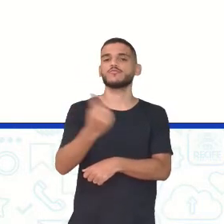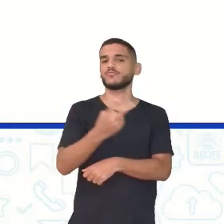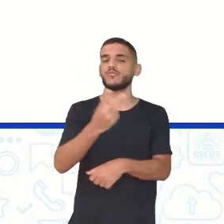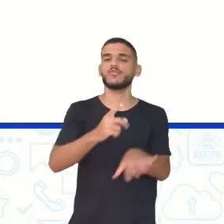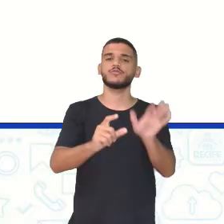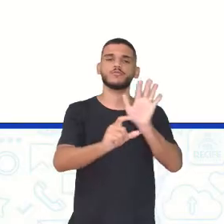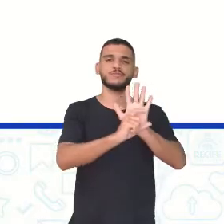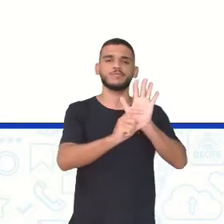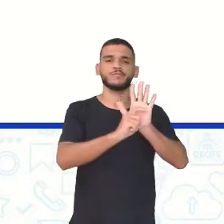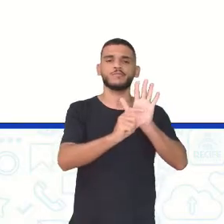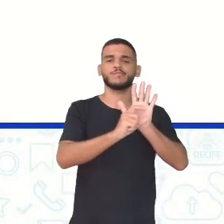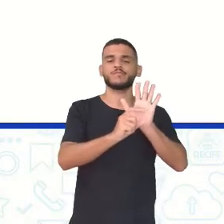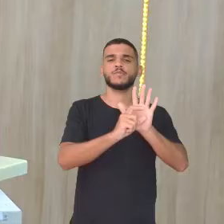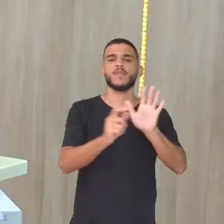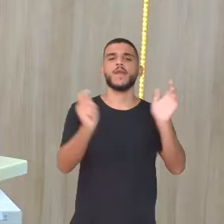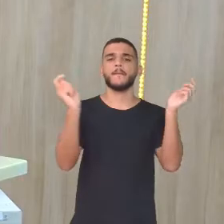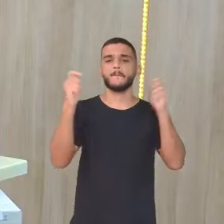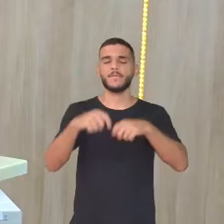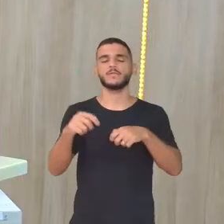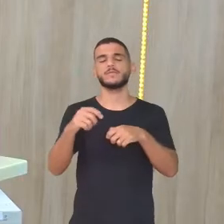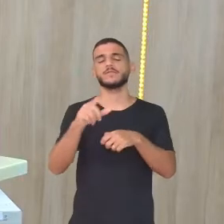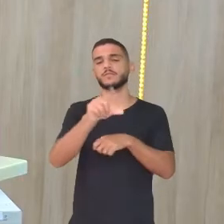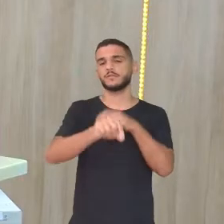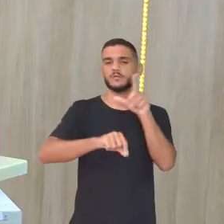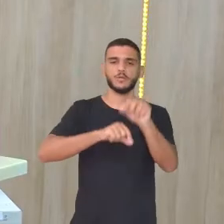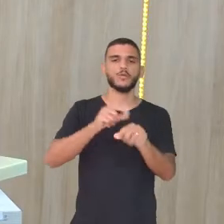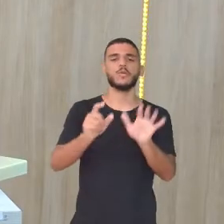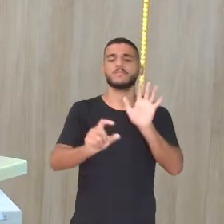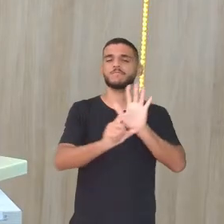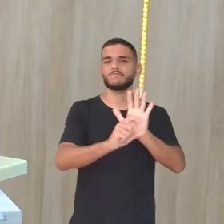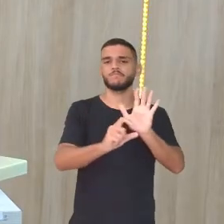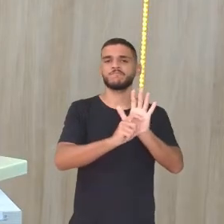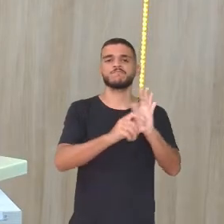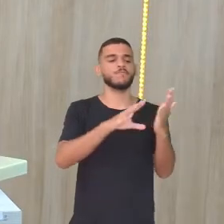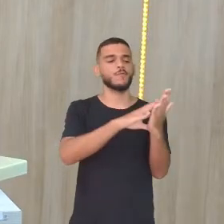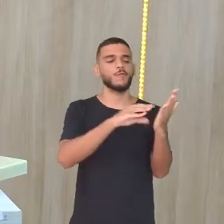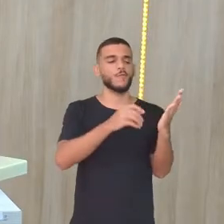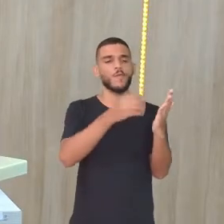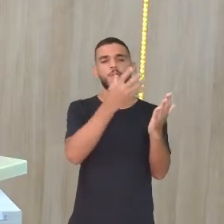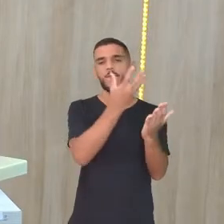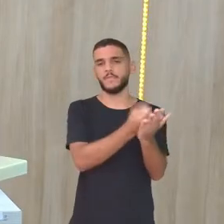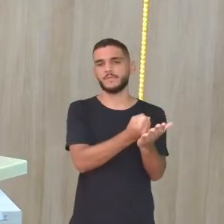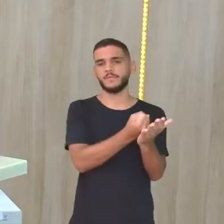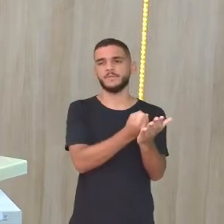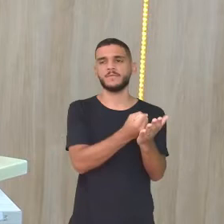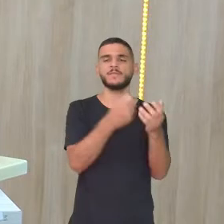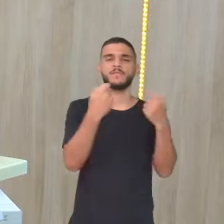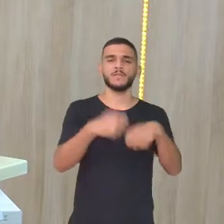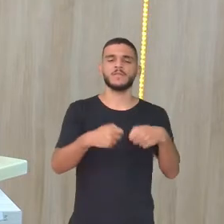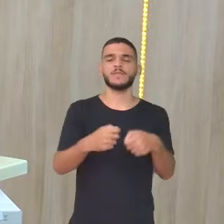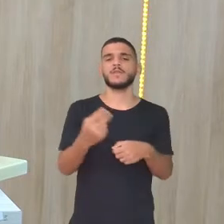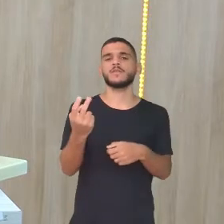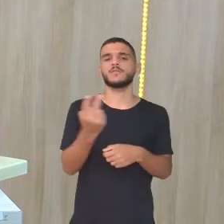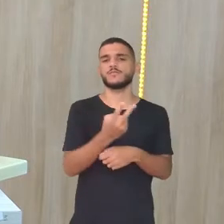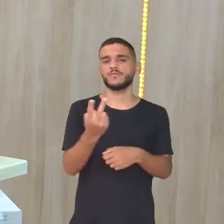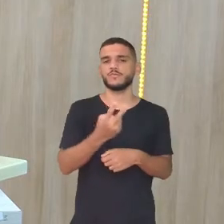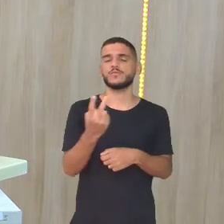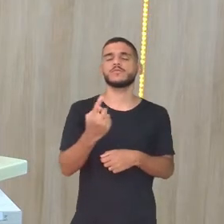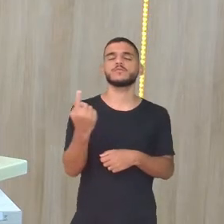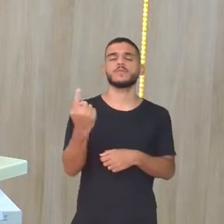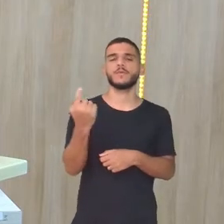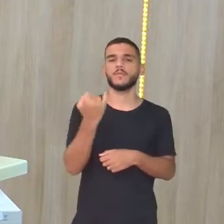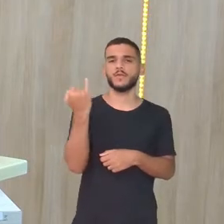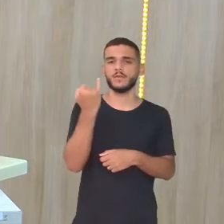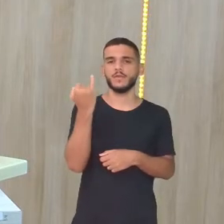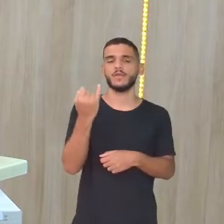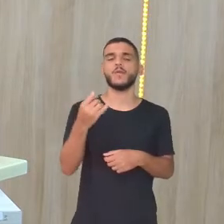como escolher, não é? A questão dos QR Codes, mas não pode esquecer que para baixar vocês precisam de 2 dados importantes. O